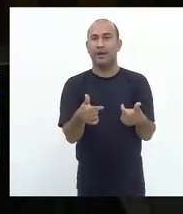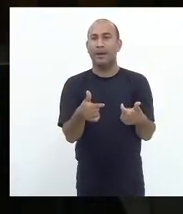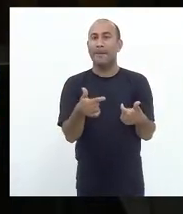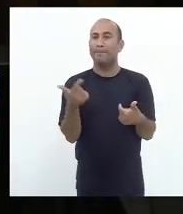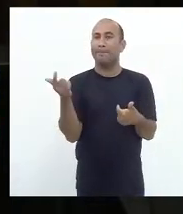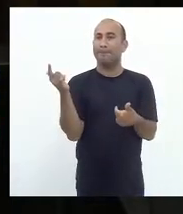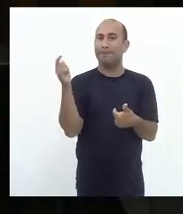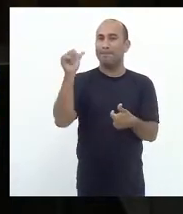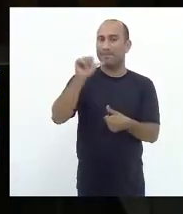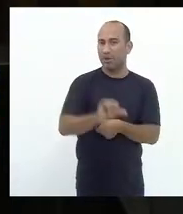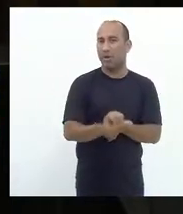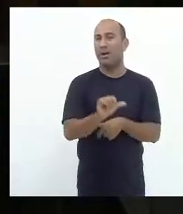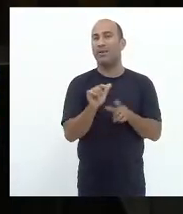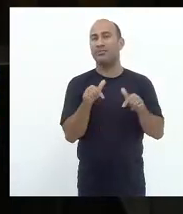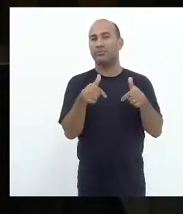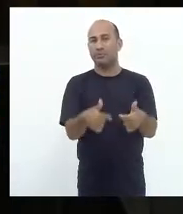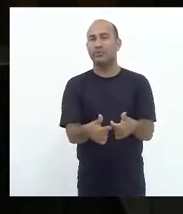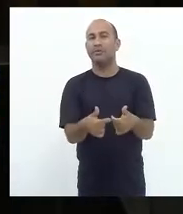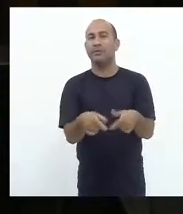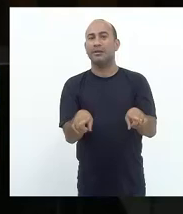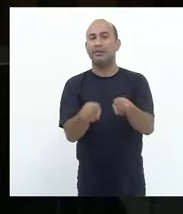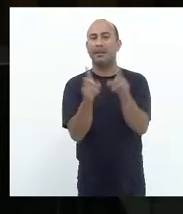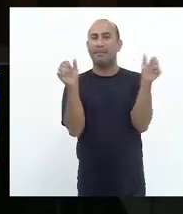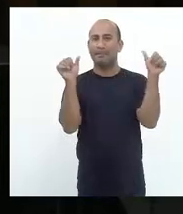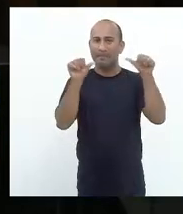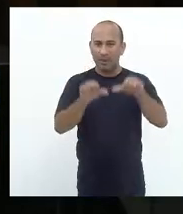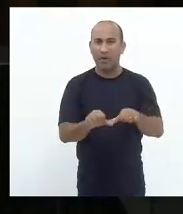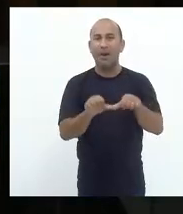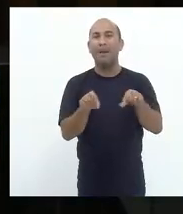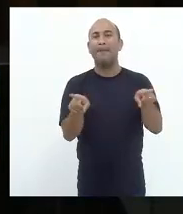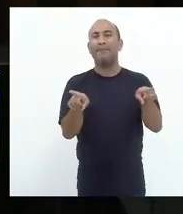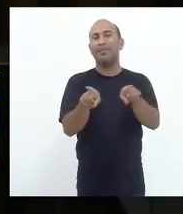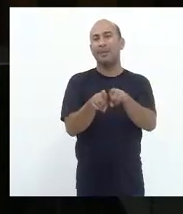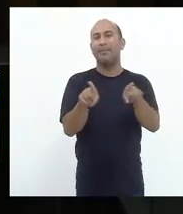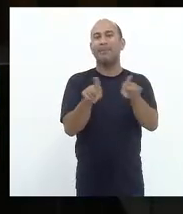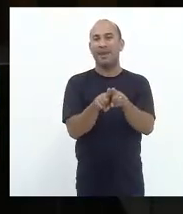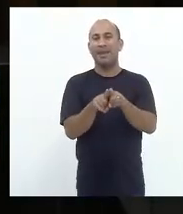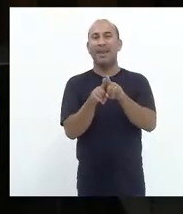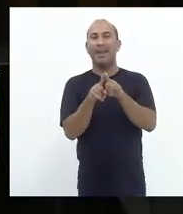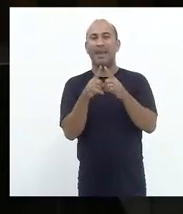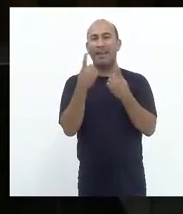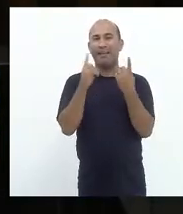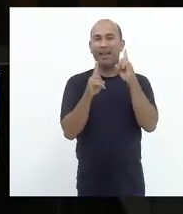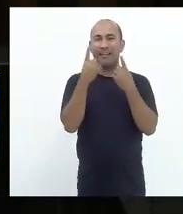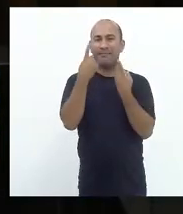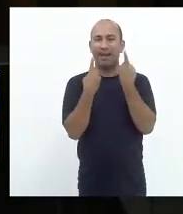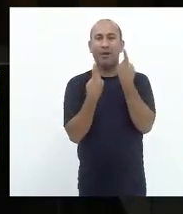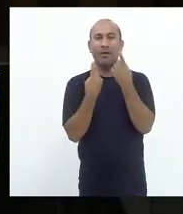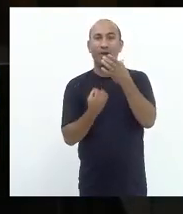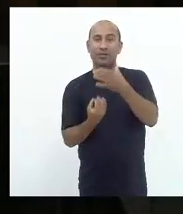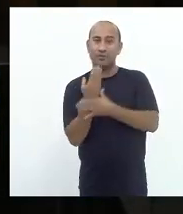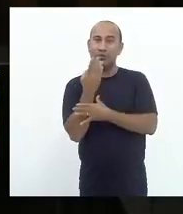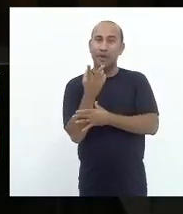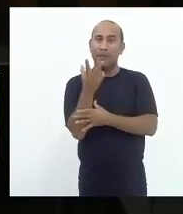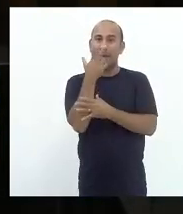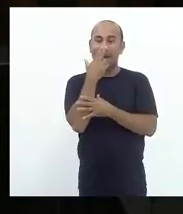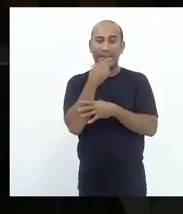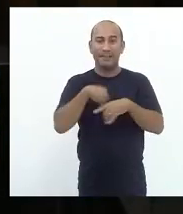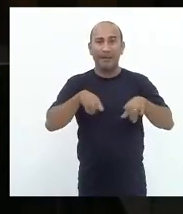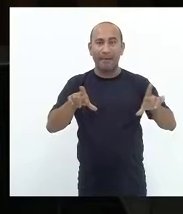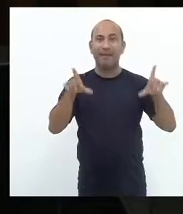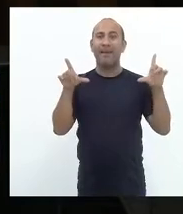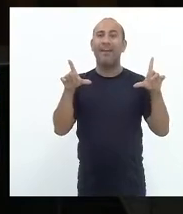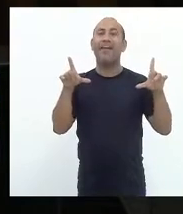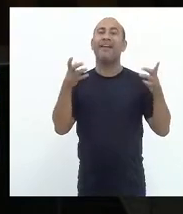cruéis e genocidas às tão cruéis mas carnavalescas que em algum momento aparecem querendo parecer que